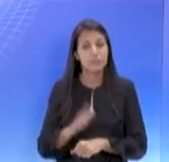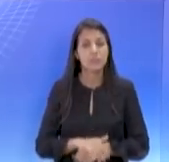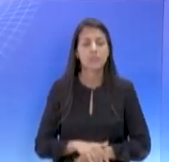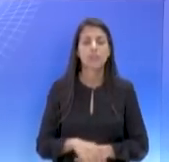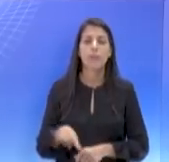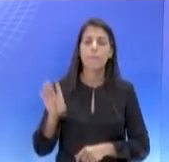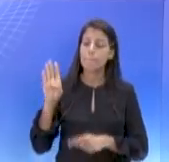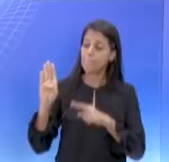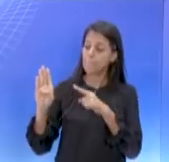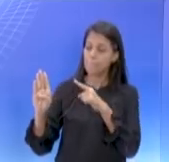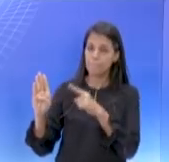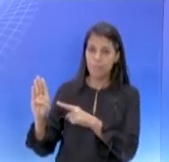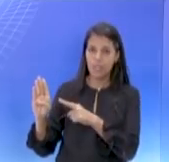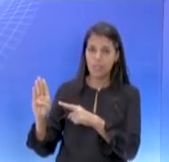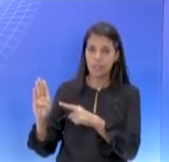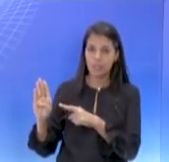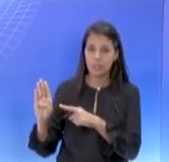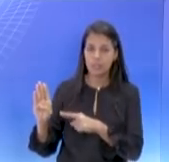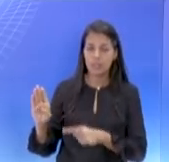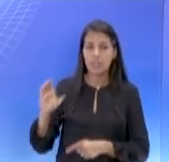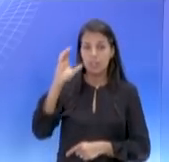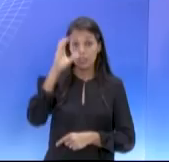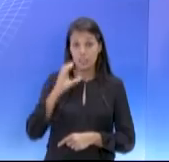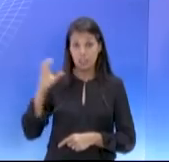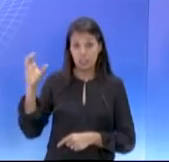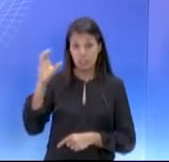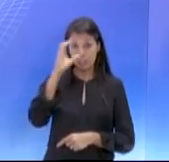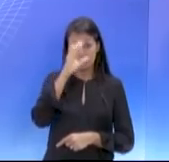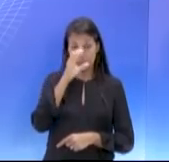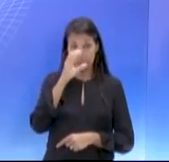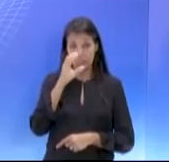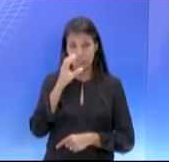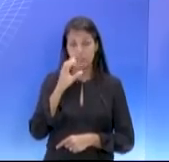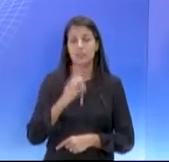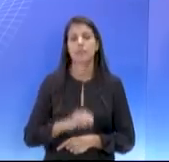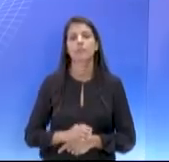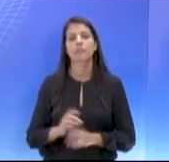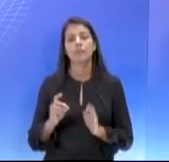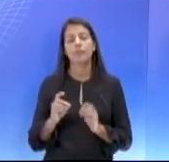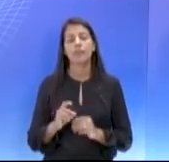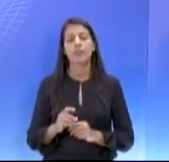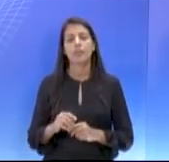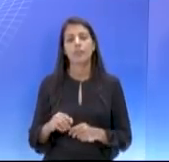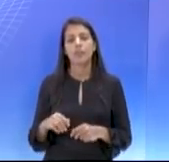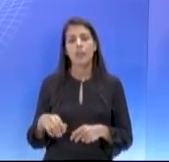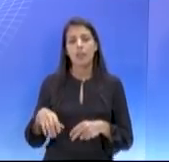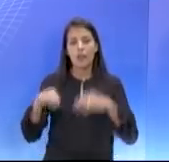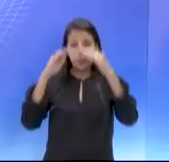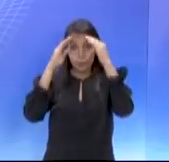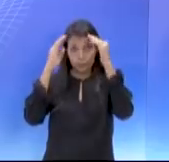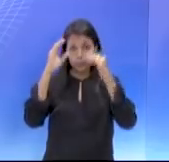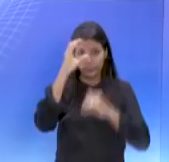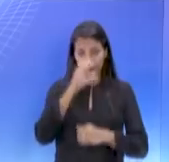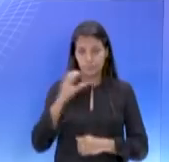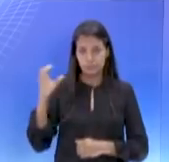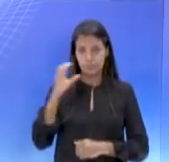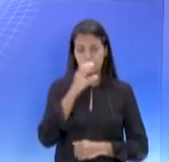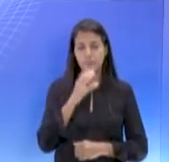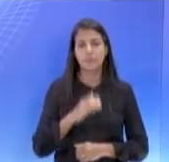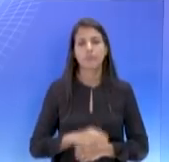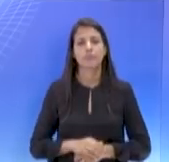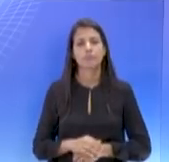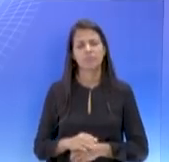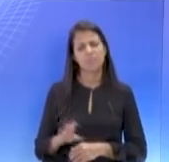cristã. Iluminismo, falando sobre disciplina cristã. Vamos descartar também. Letra